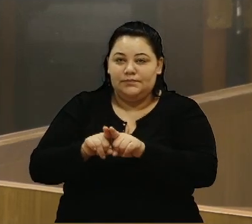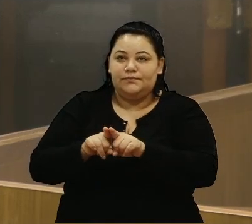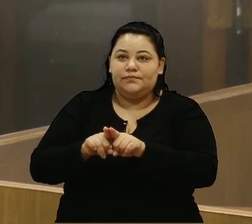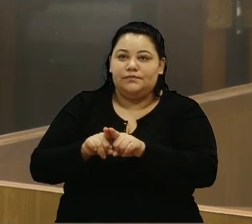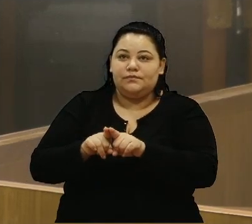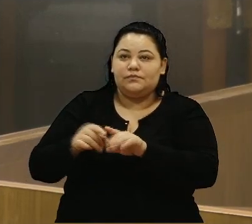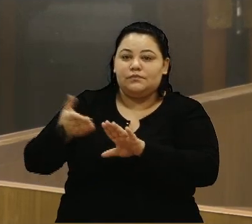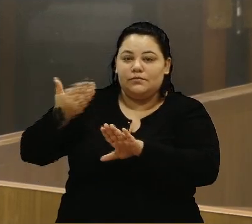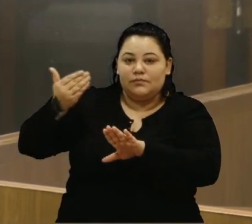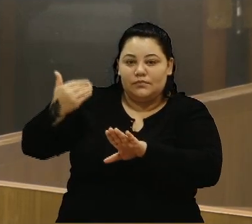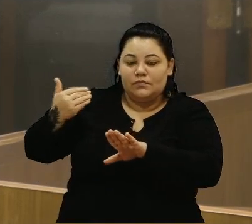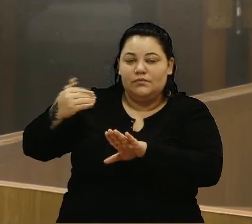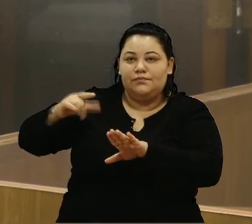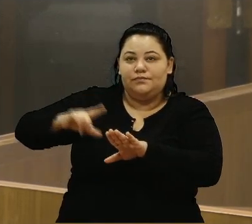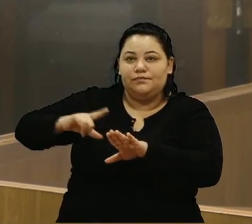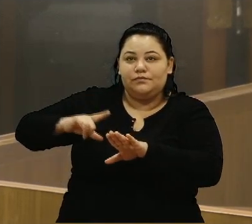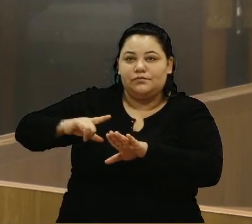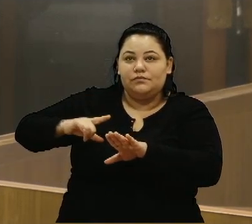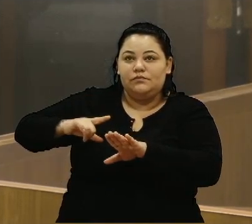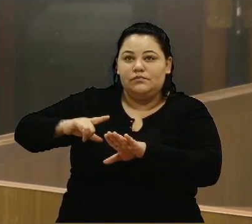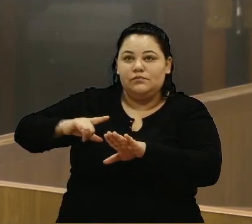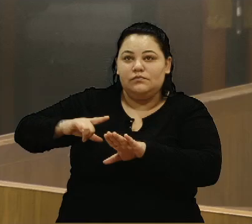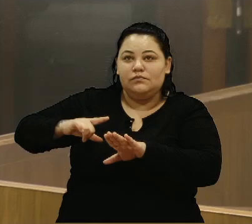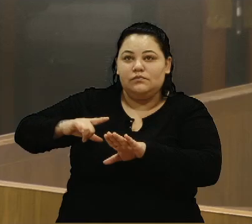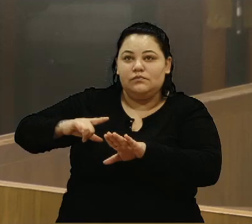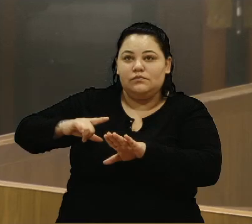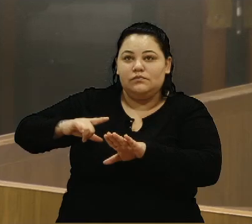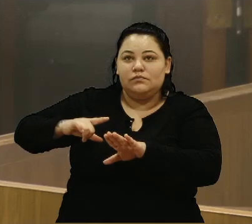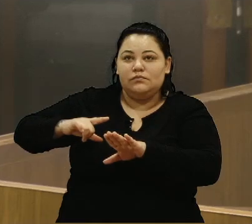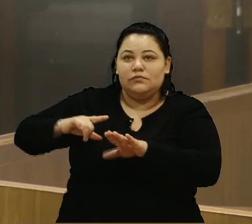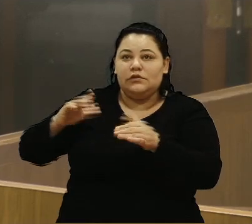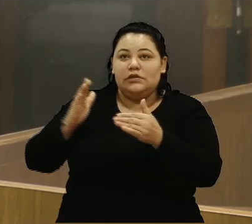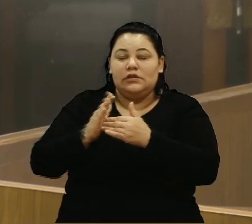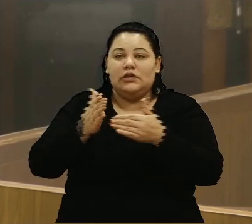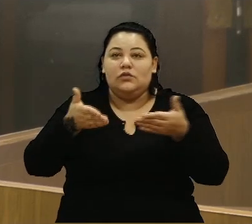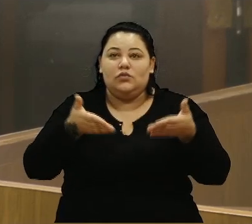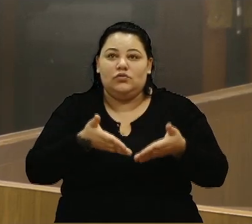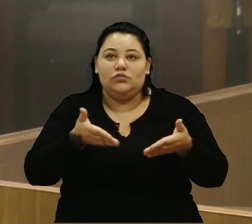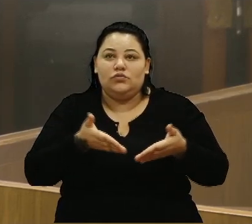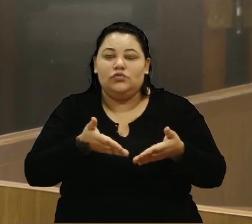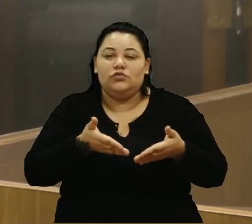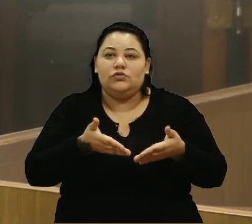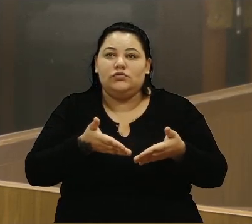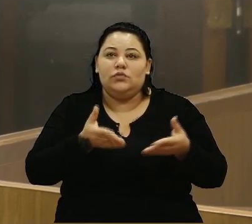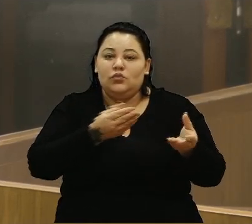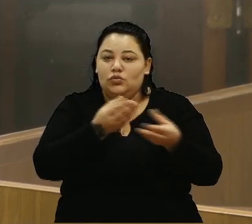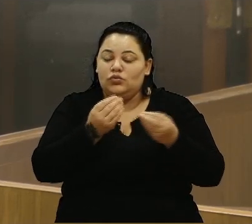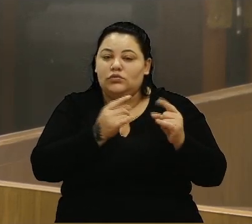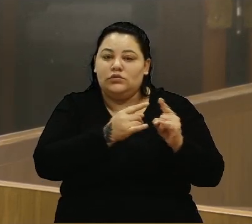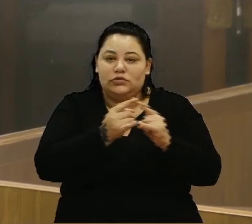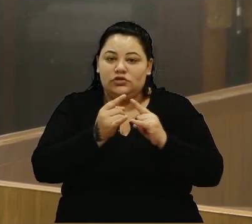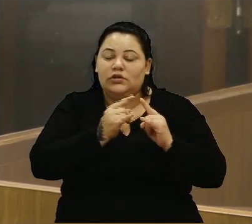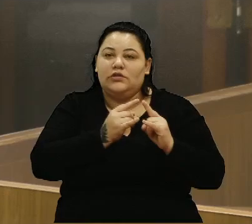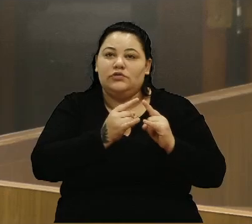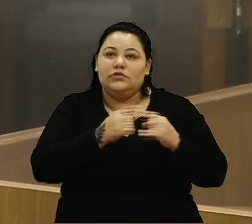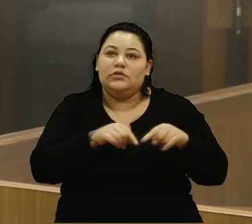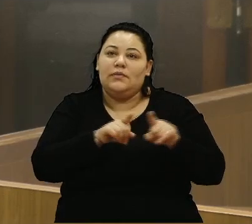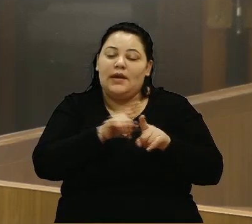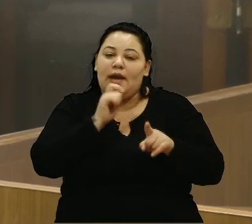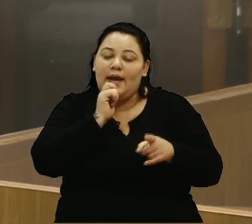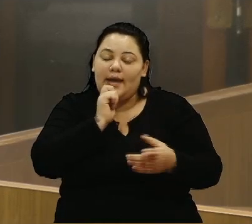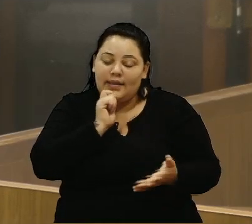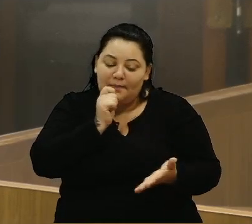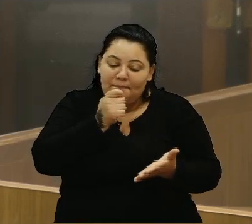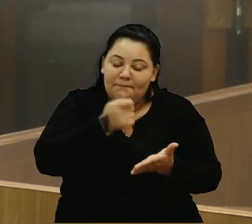teve aí, um desmonte geral, que até hoje muitas entidades ainda pagam o